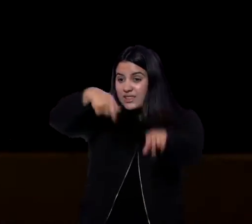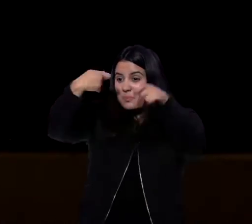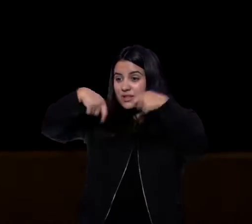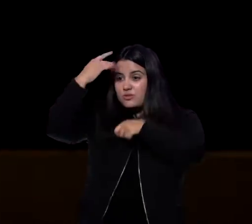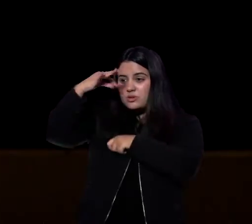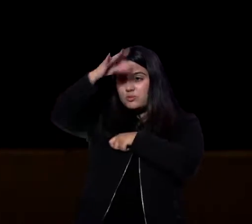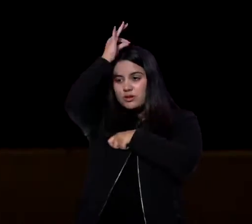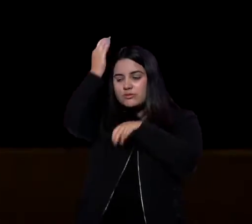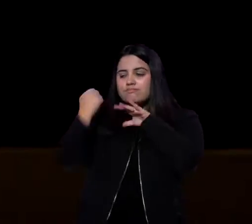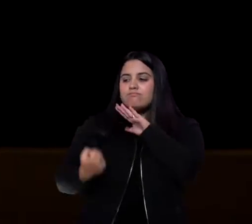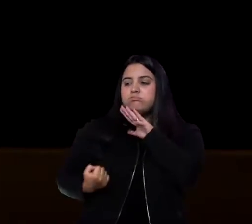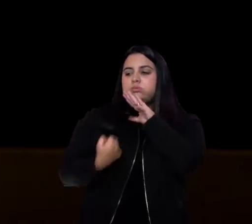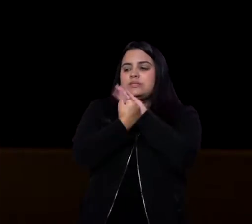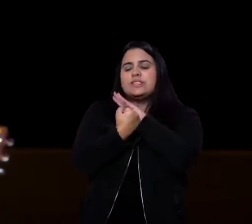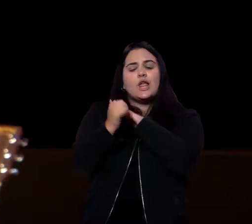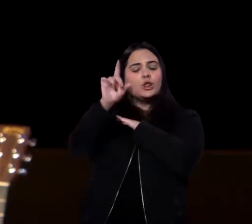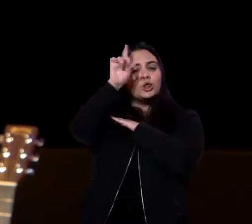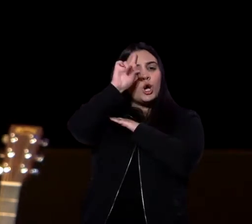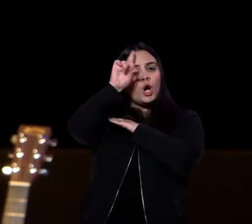os dias.